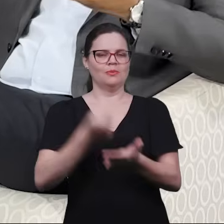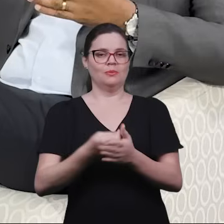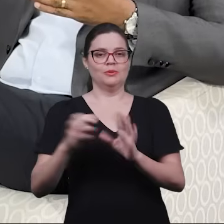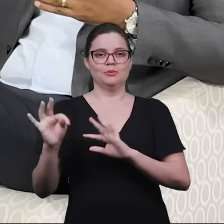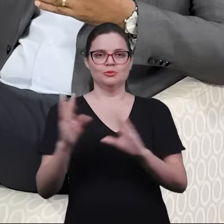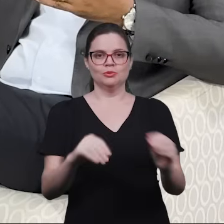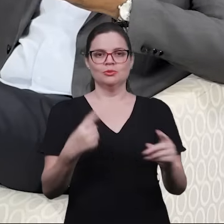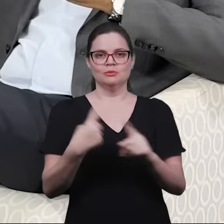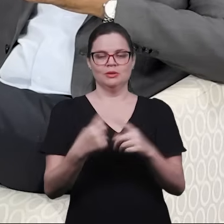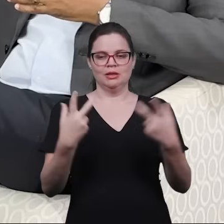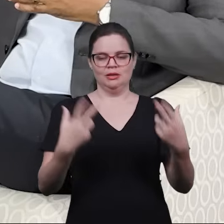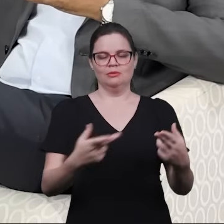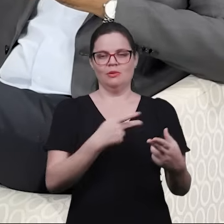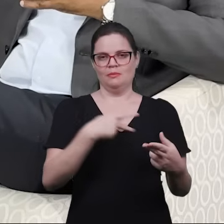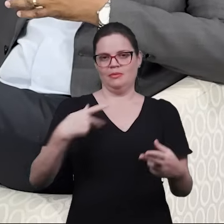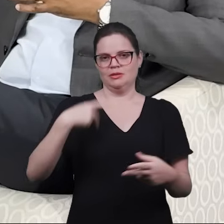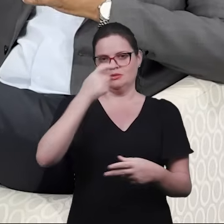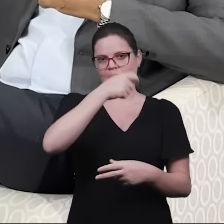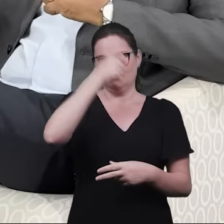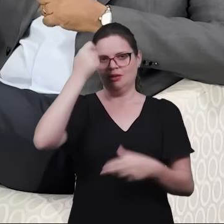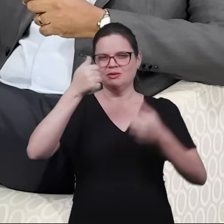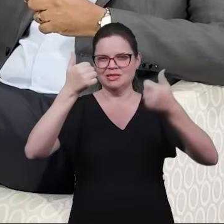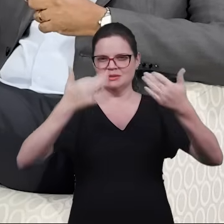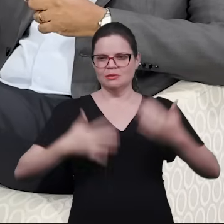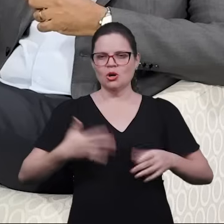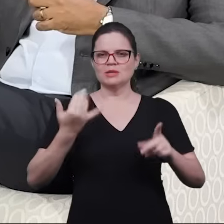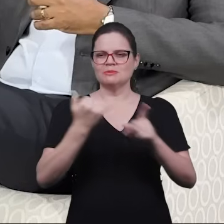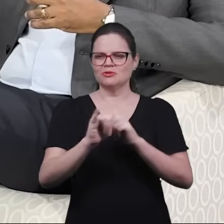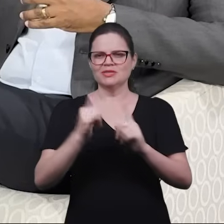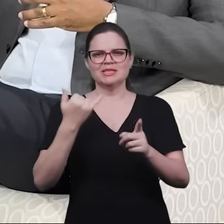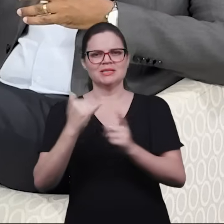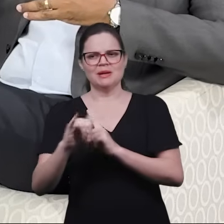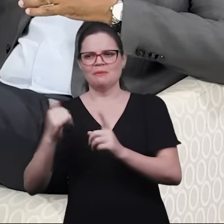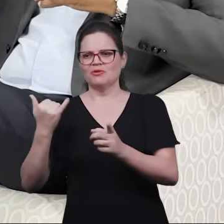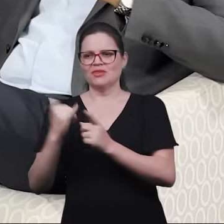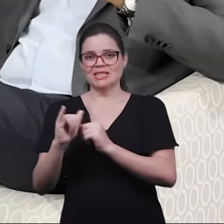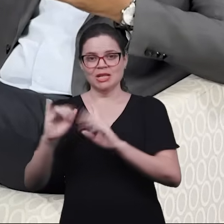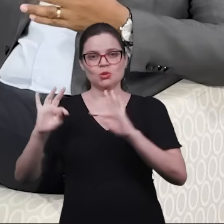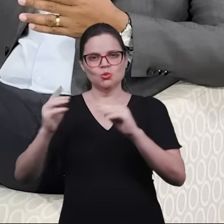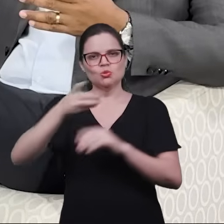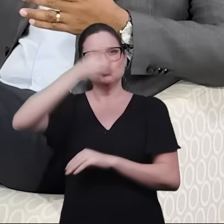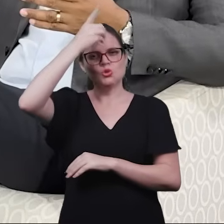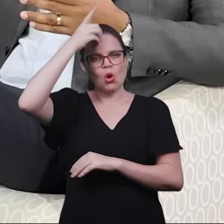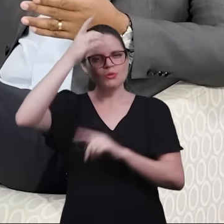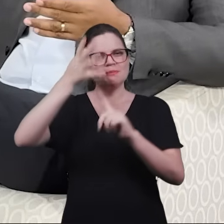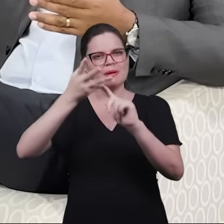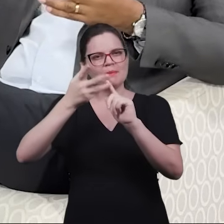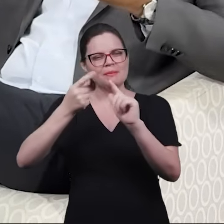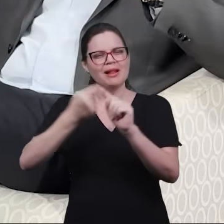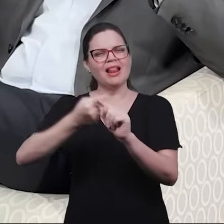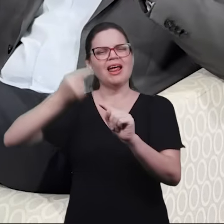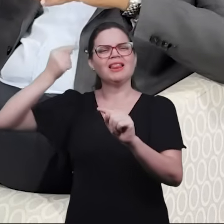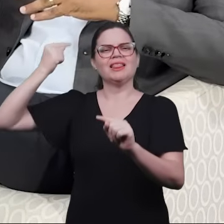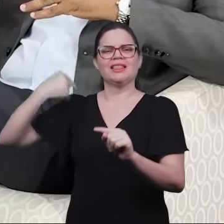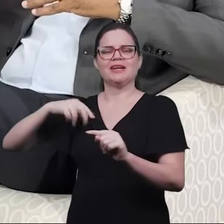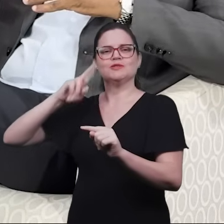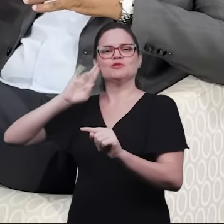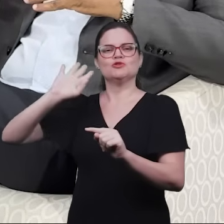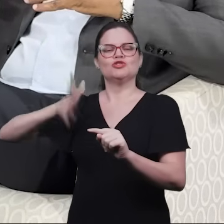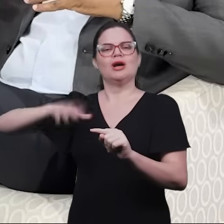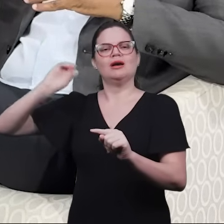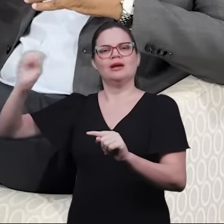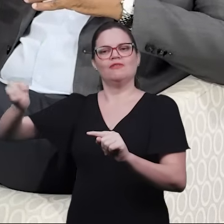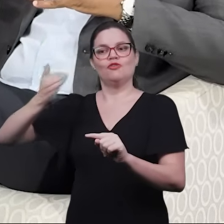muito daquilo que o pastor Daniel, que o pastor Amadeu comentou, são profecias que o Senhor concedeu lá no